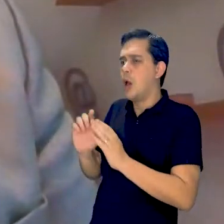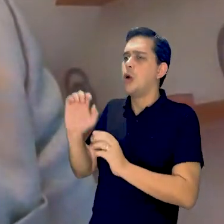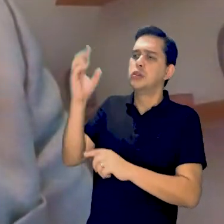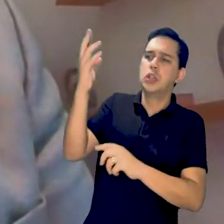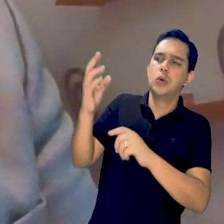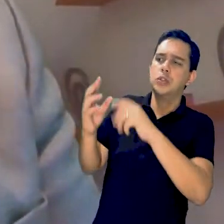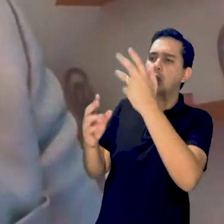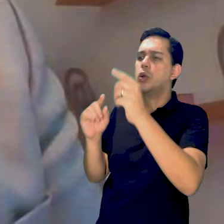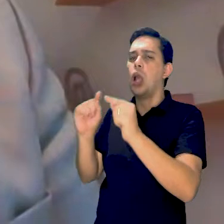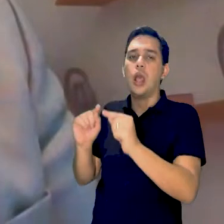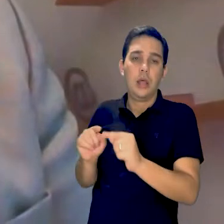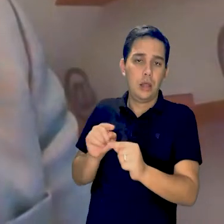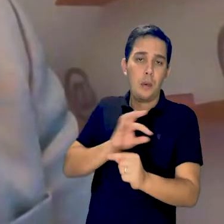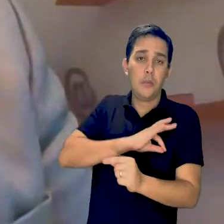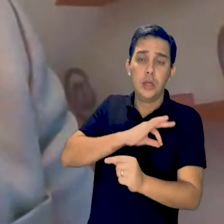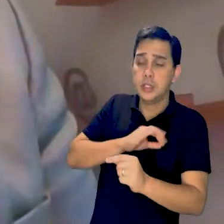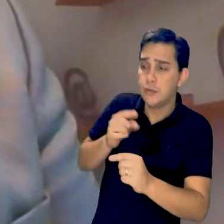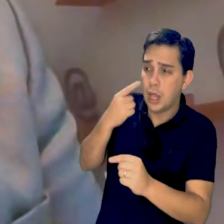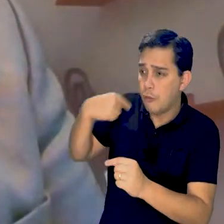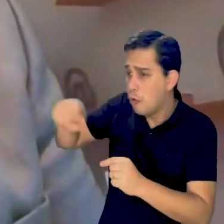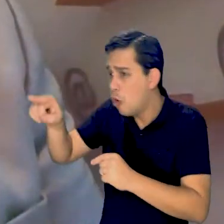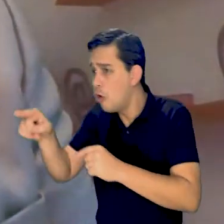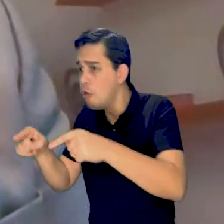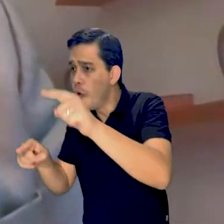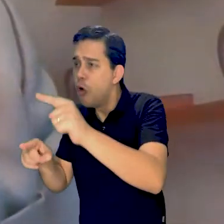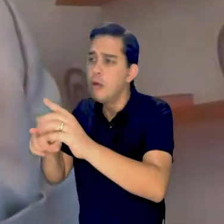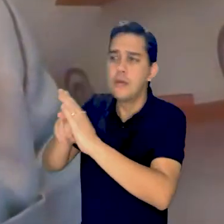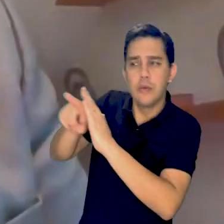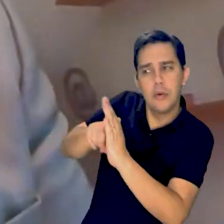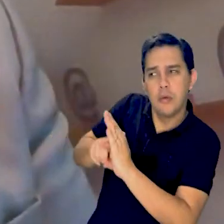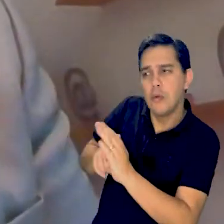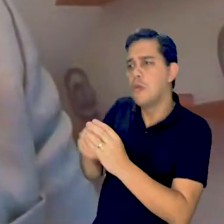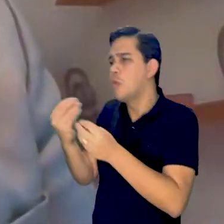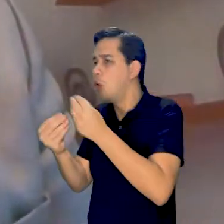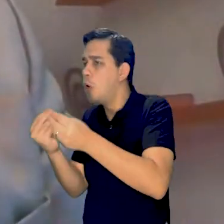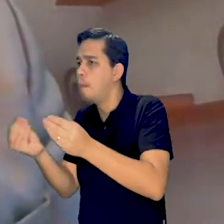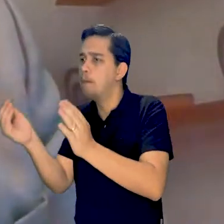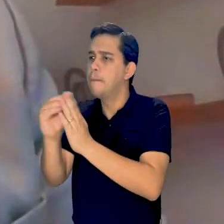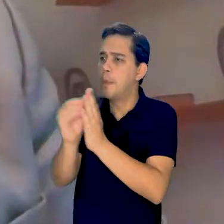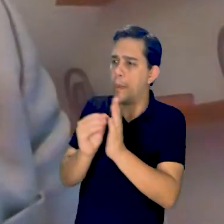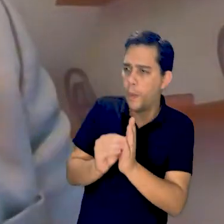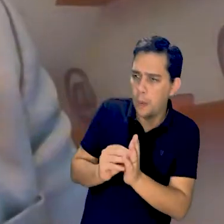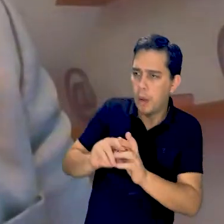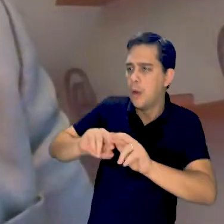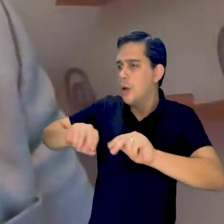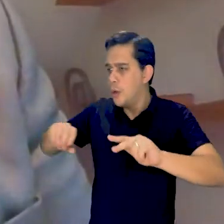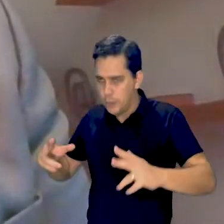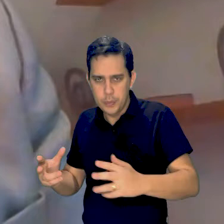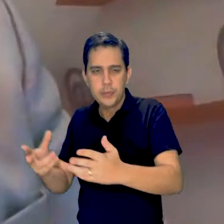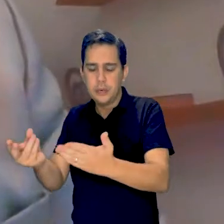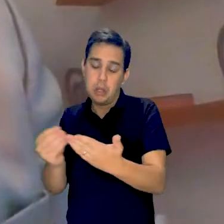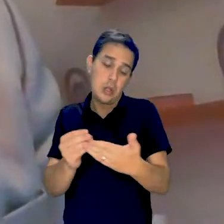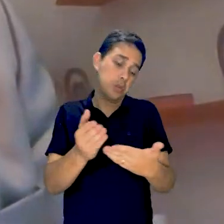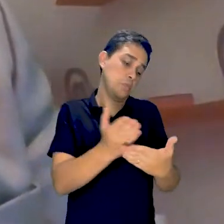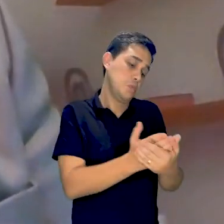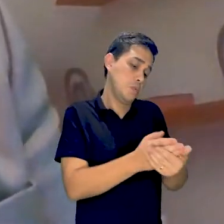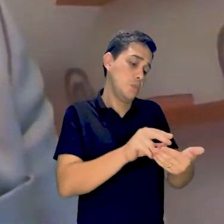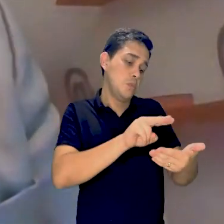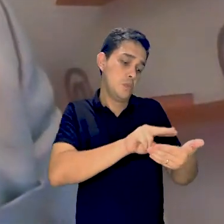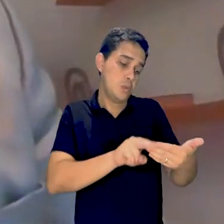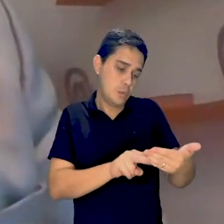autos de inquérito policial e, a partir dali, formando uma opinião delicti, como se fala no jargão jurídico,